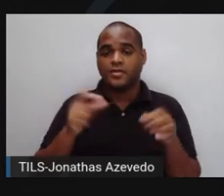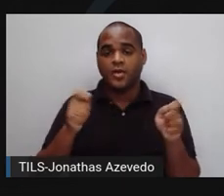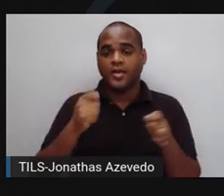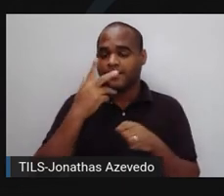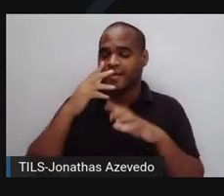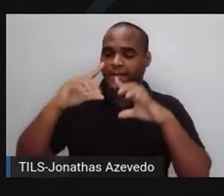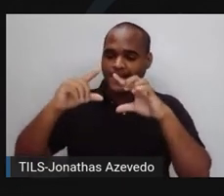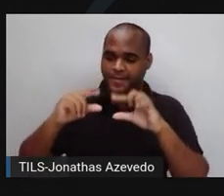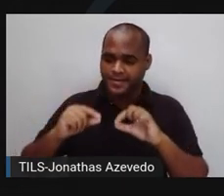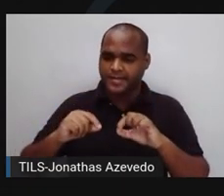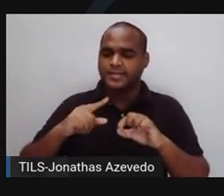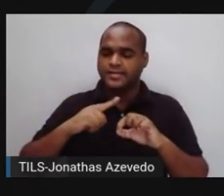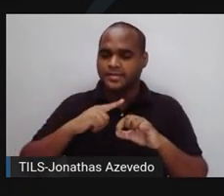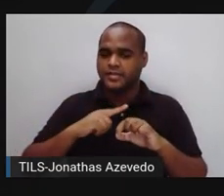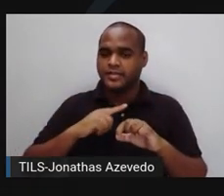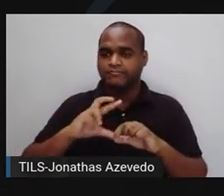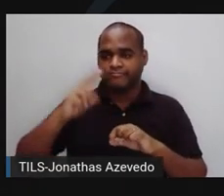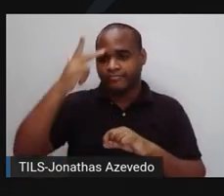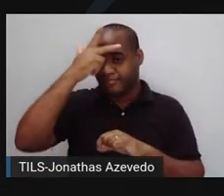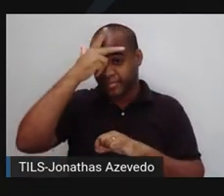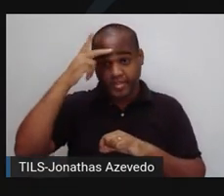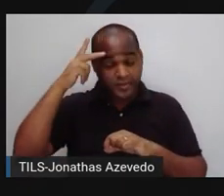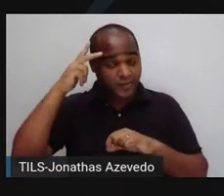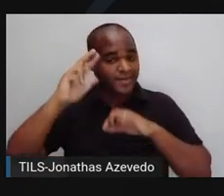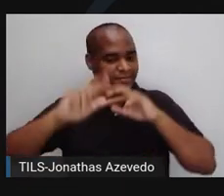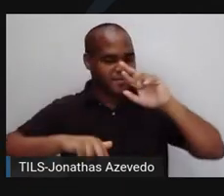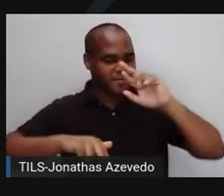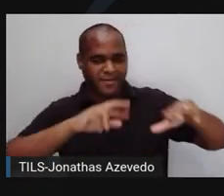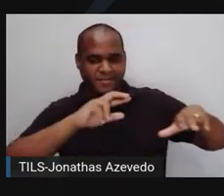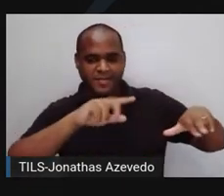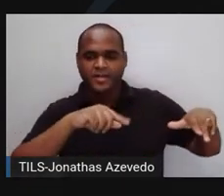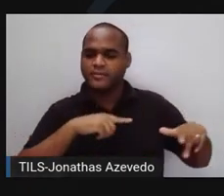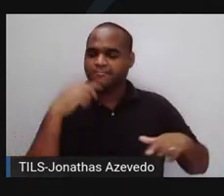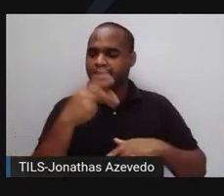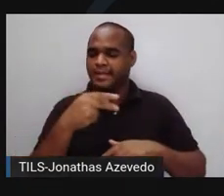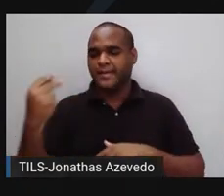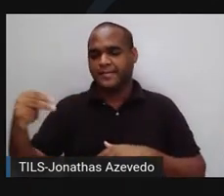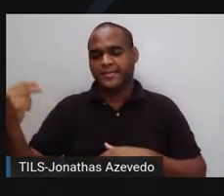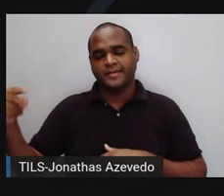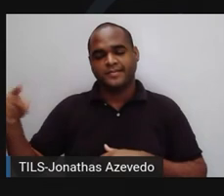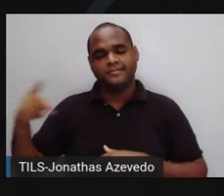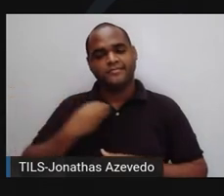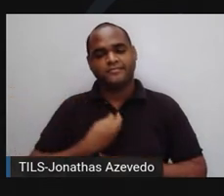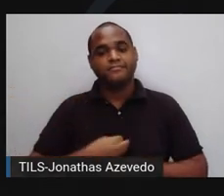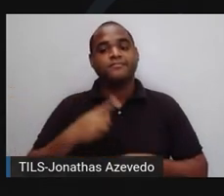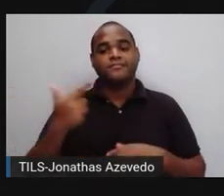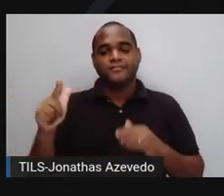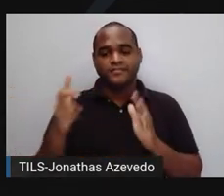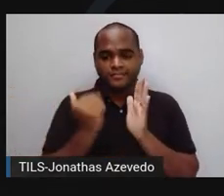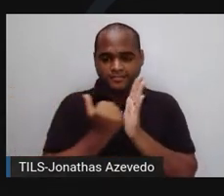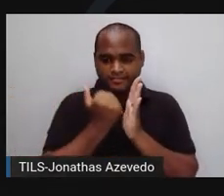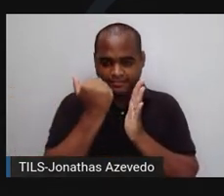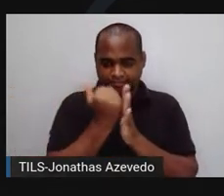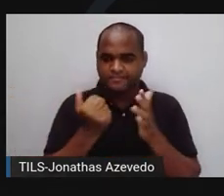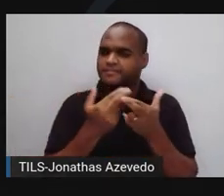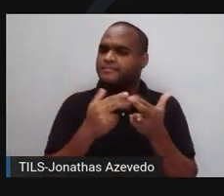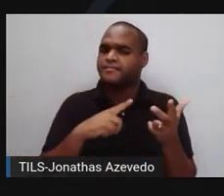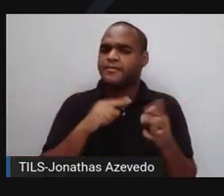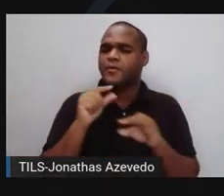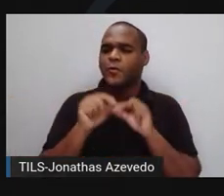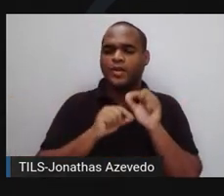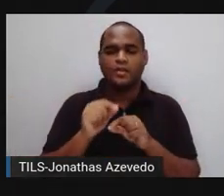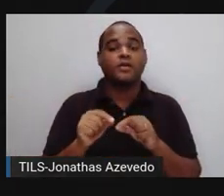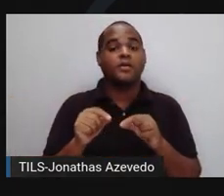pede uma redução dos impactos da ação humana no meio ambiente e ainda para fazer com que esses serviços sejam